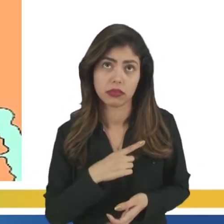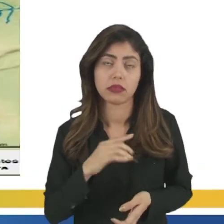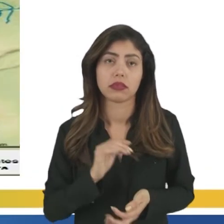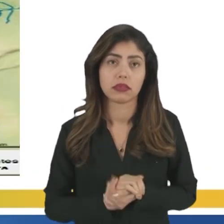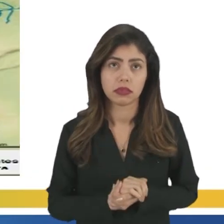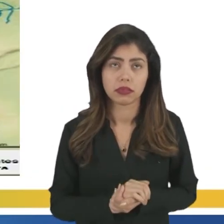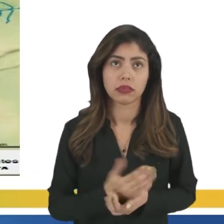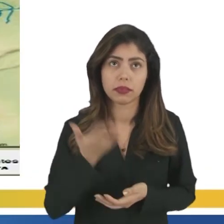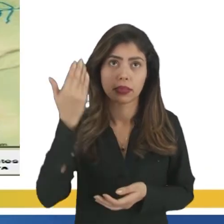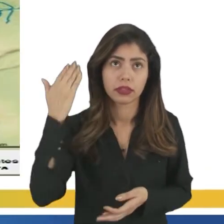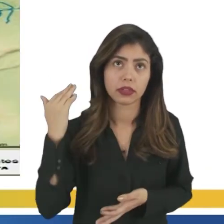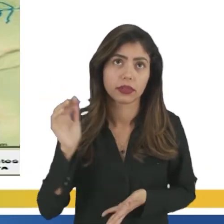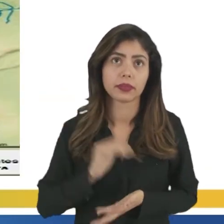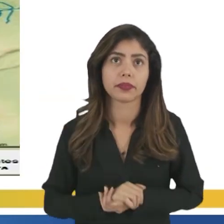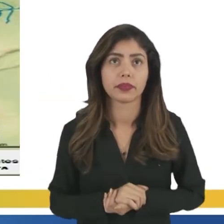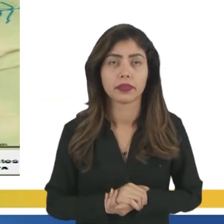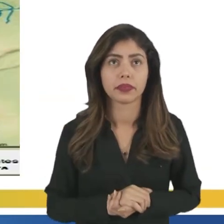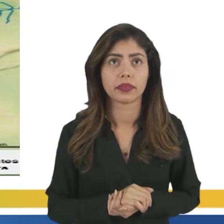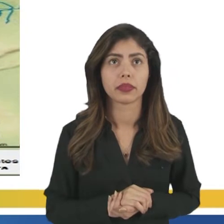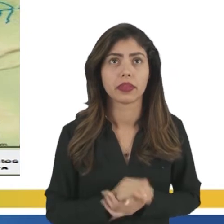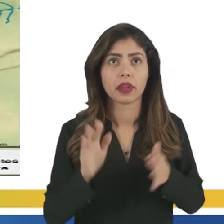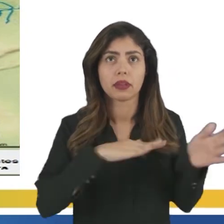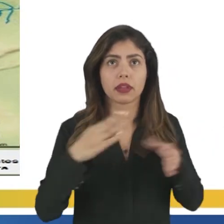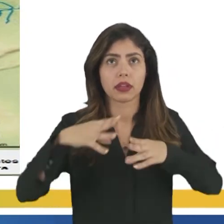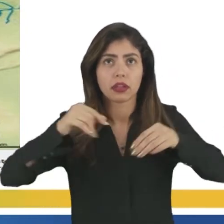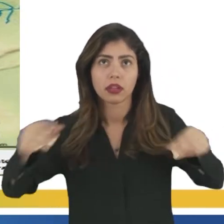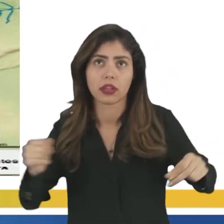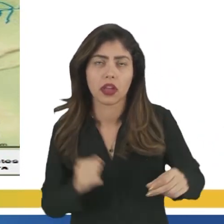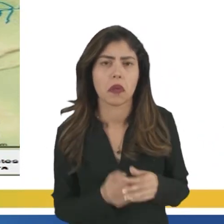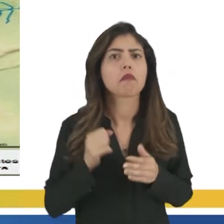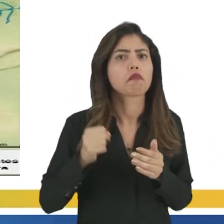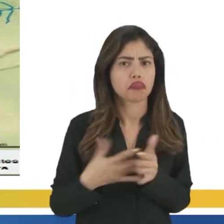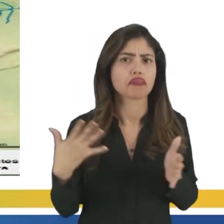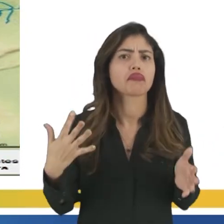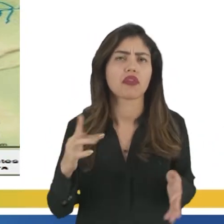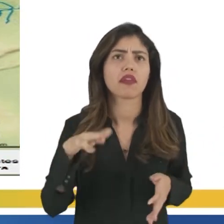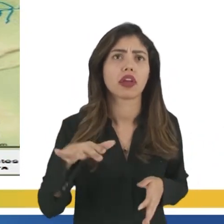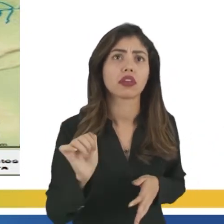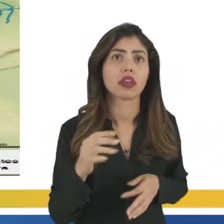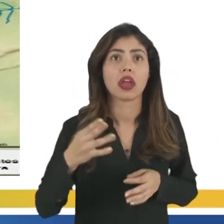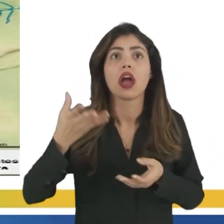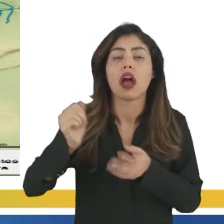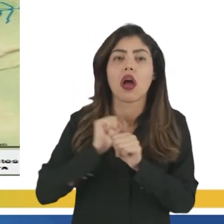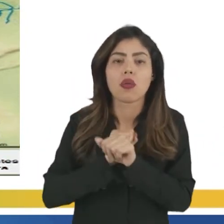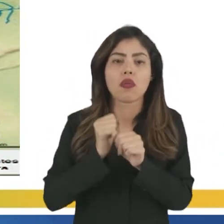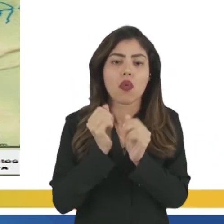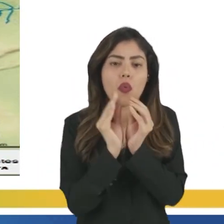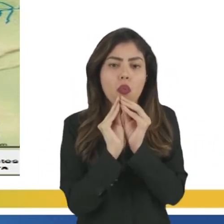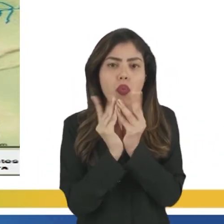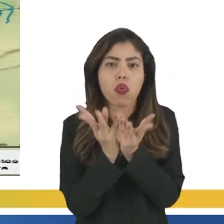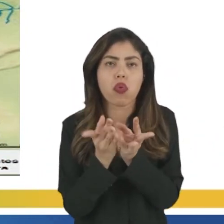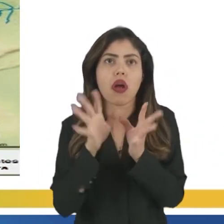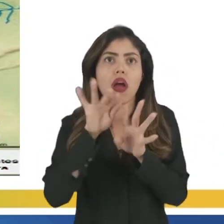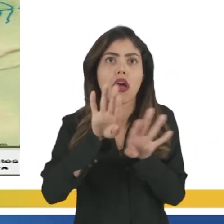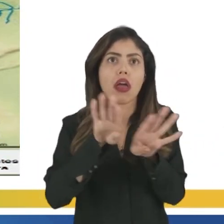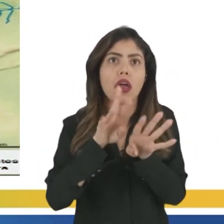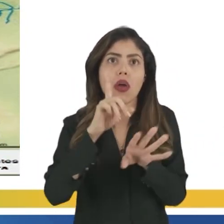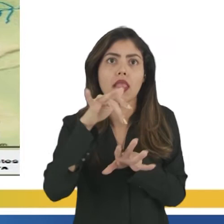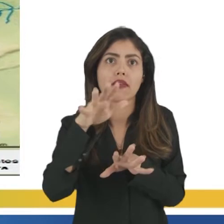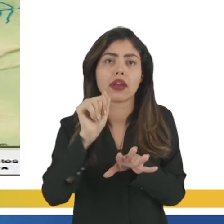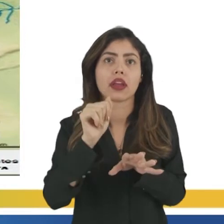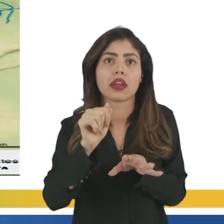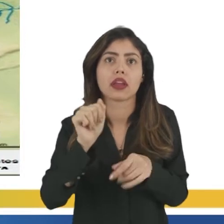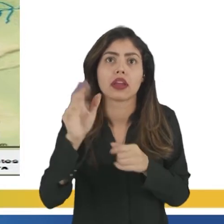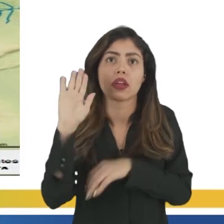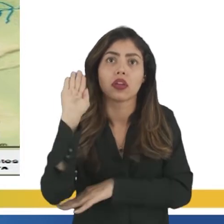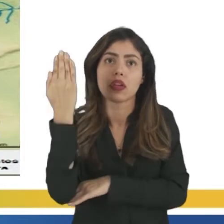uma herança do passado. Parte desse território era muito fértil, então eles tinham trigo, oliveiras, né, extração de madeiras